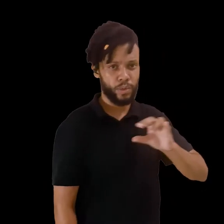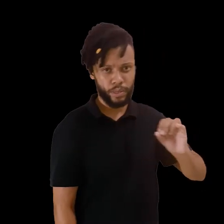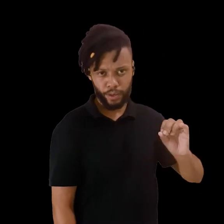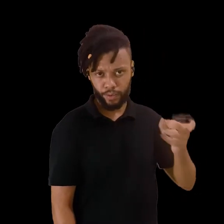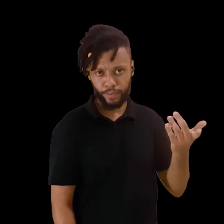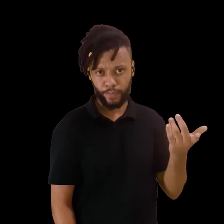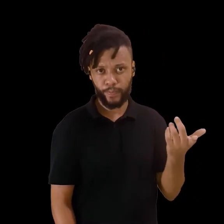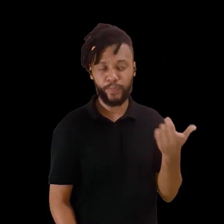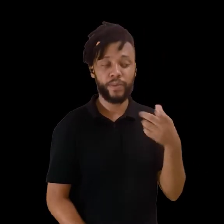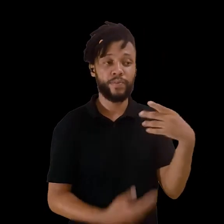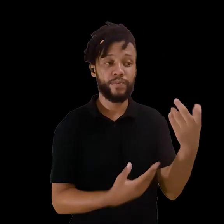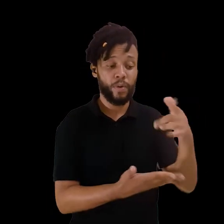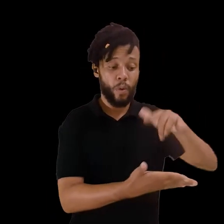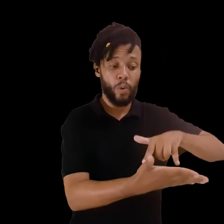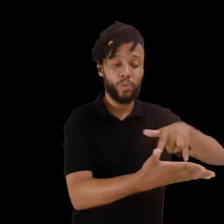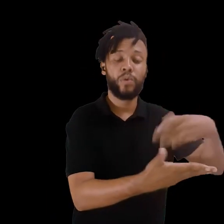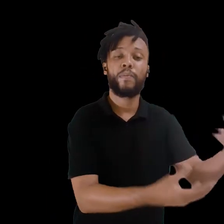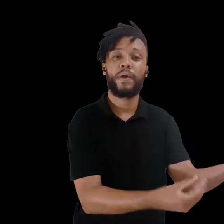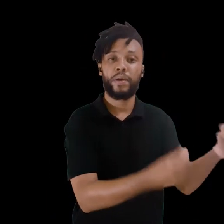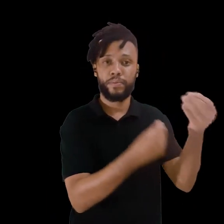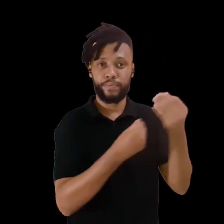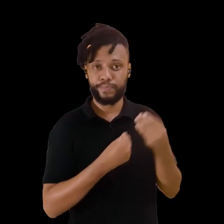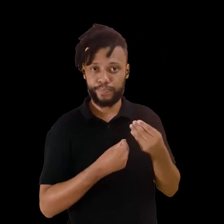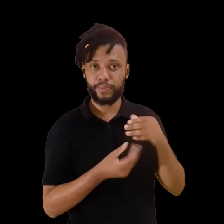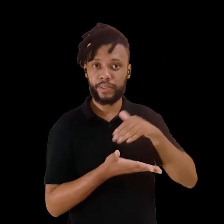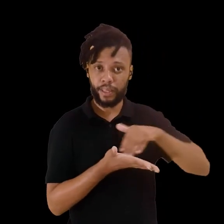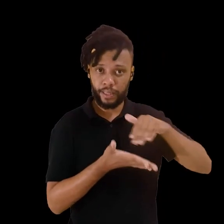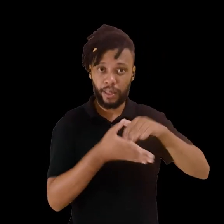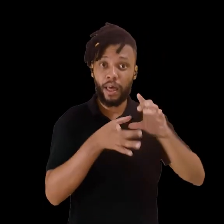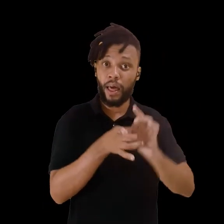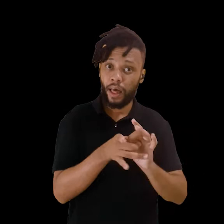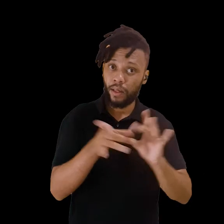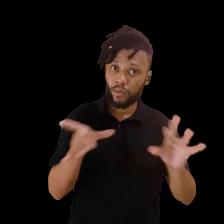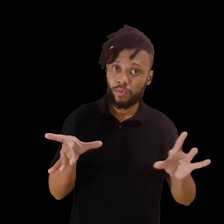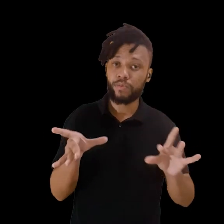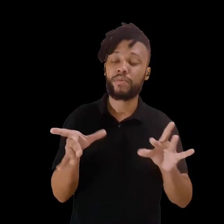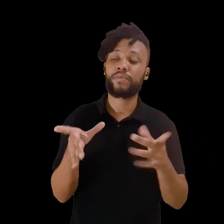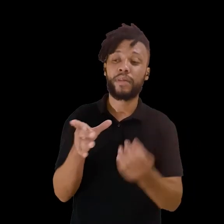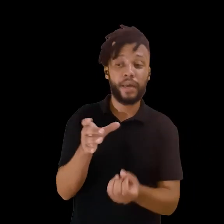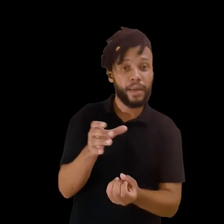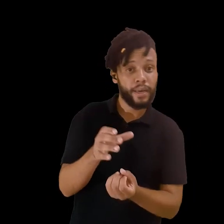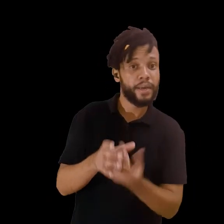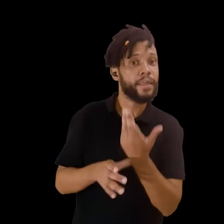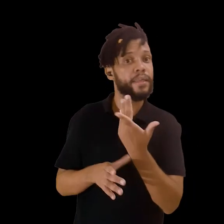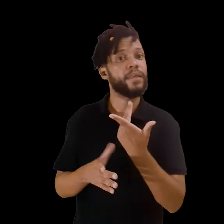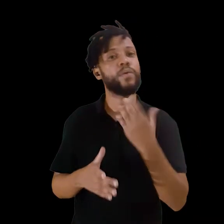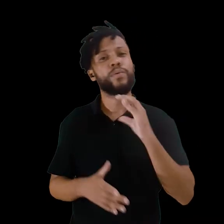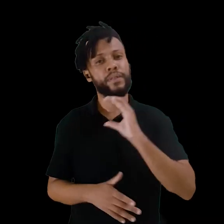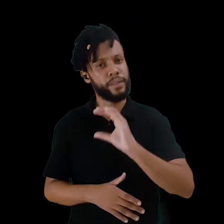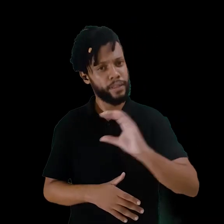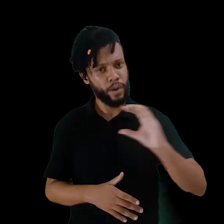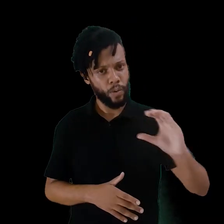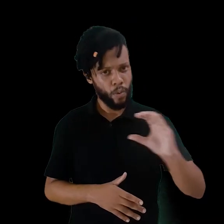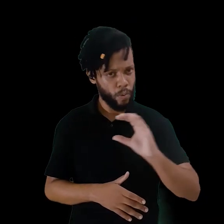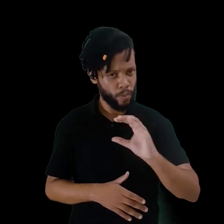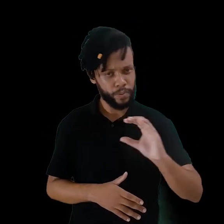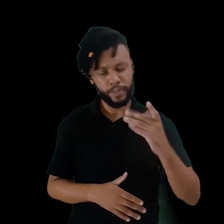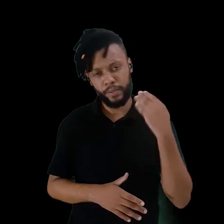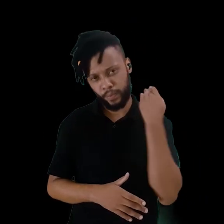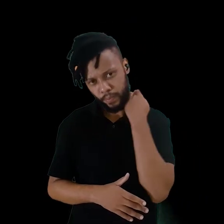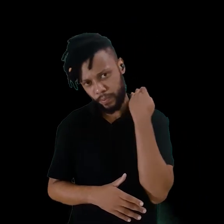Você recebe um documento da secretaria autorizando a abertura da conta,